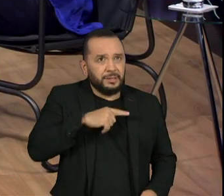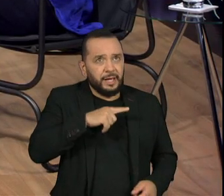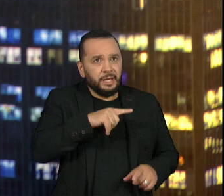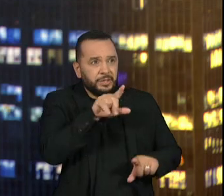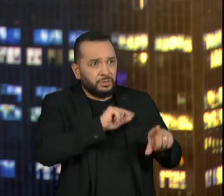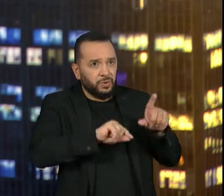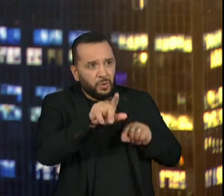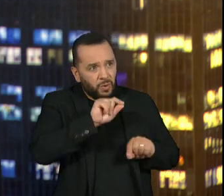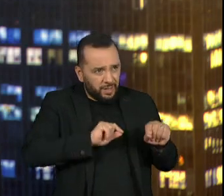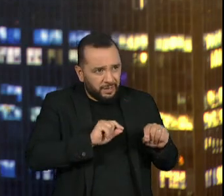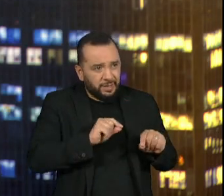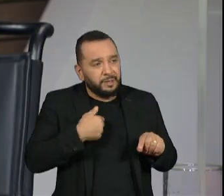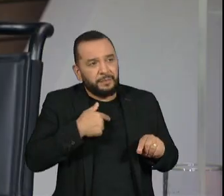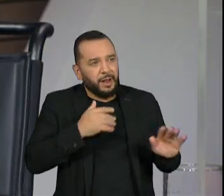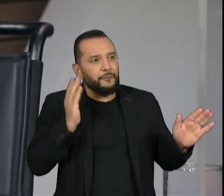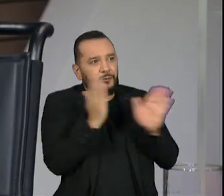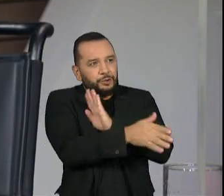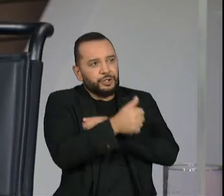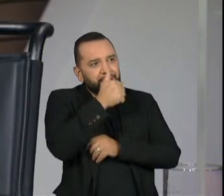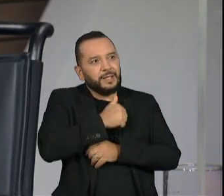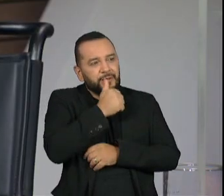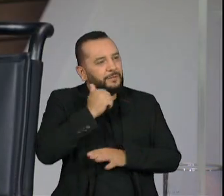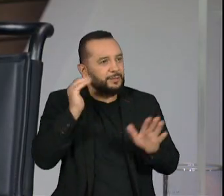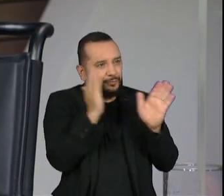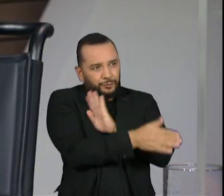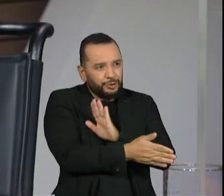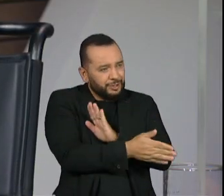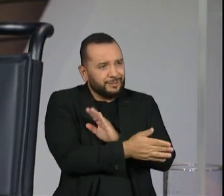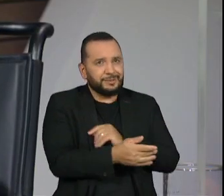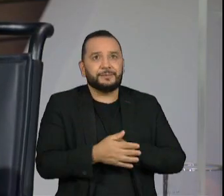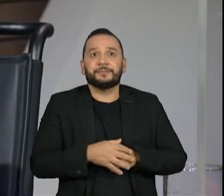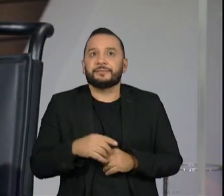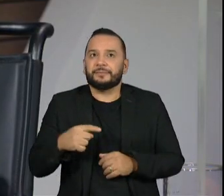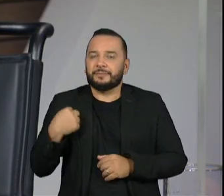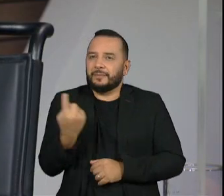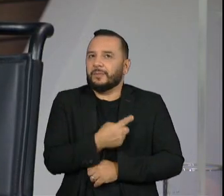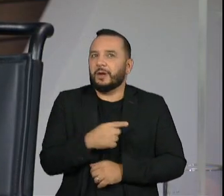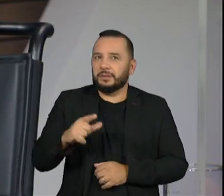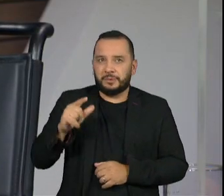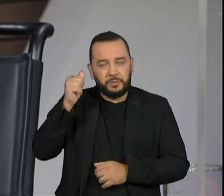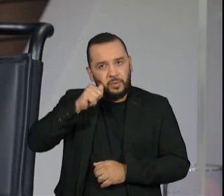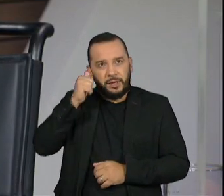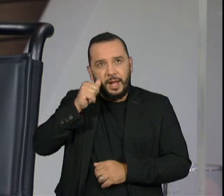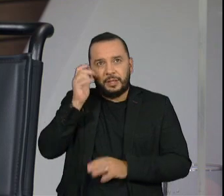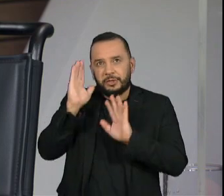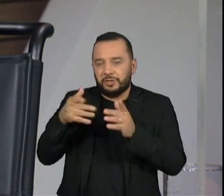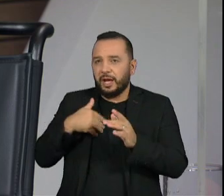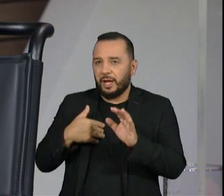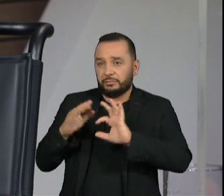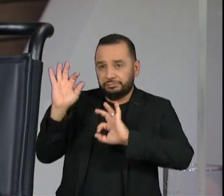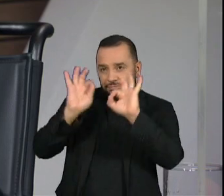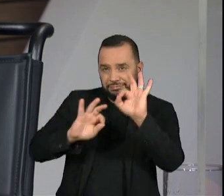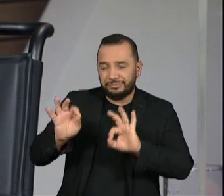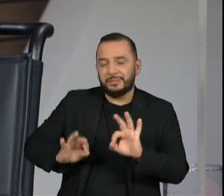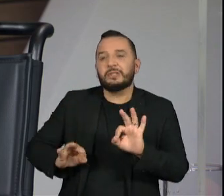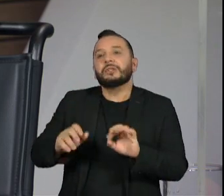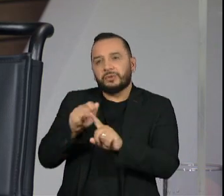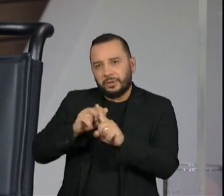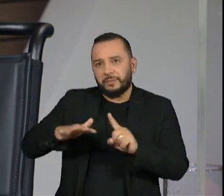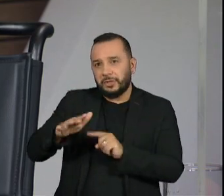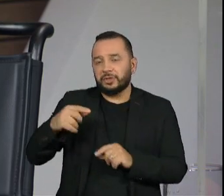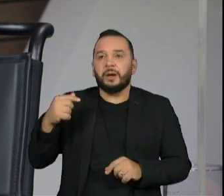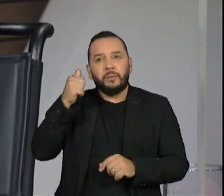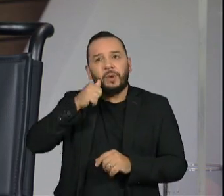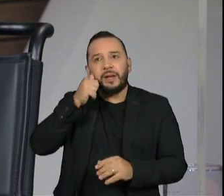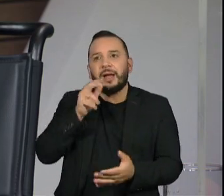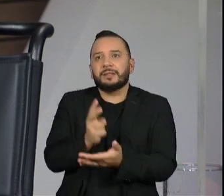desse sacrifício, Maíra? Olha, nós mulheres, da forma como nós fomos construídas socialmente, a gente sempre é um corpo. E acho que por isso que